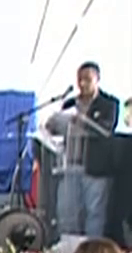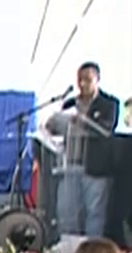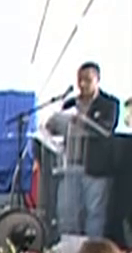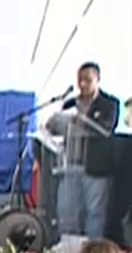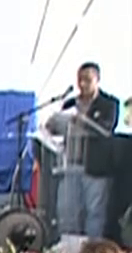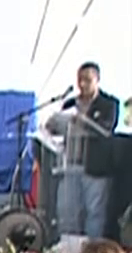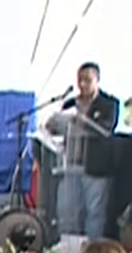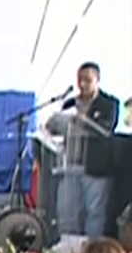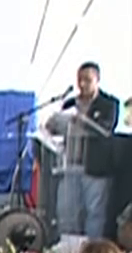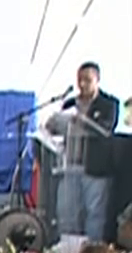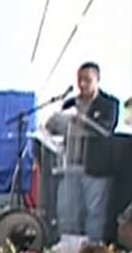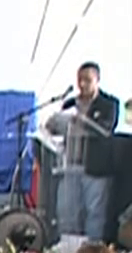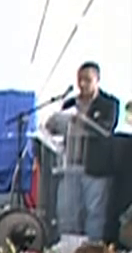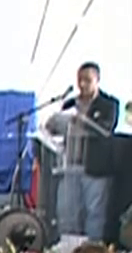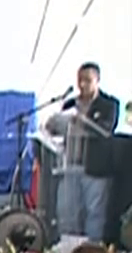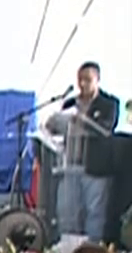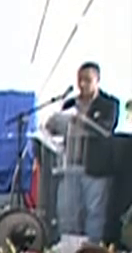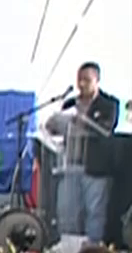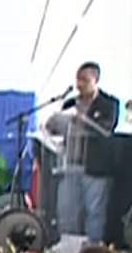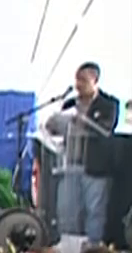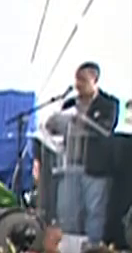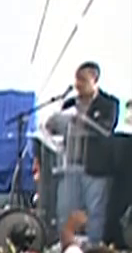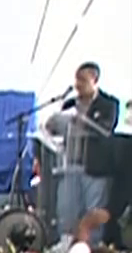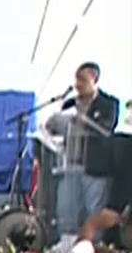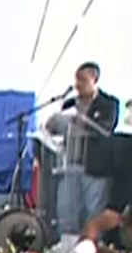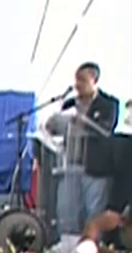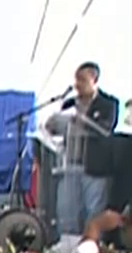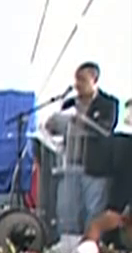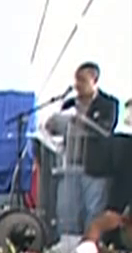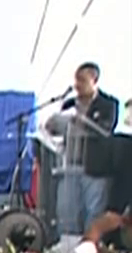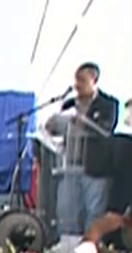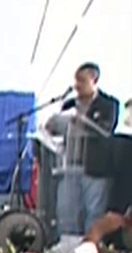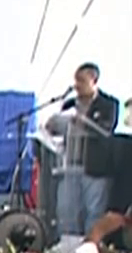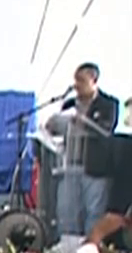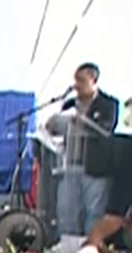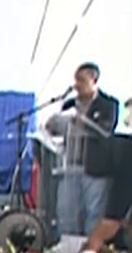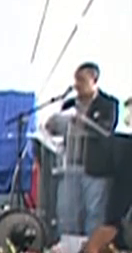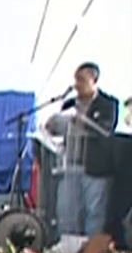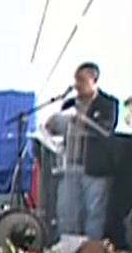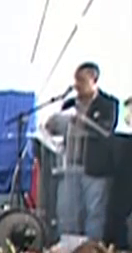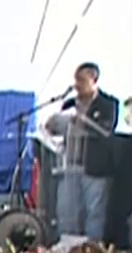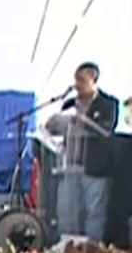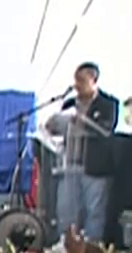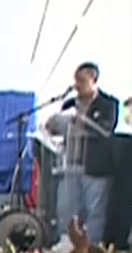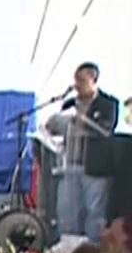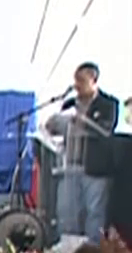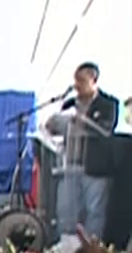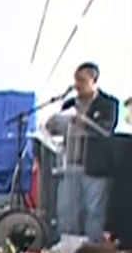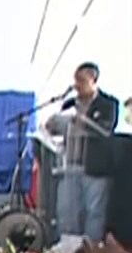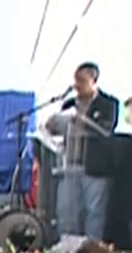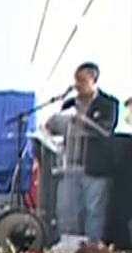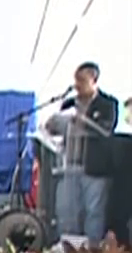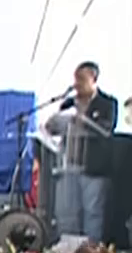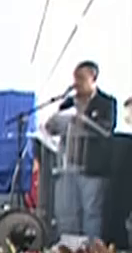Obrigado, Sérgio Brito. O deputado federal Jorge Sola.